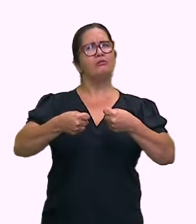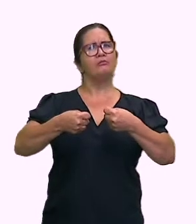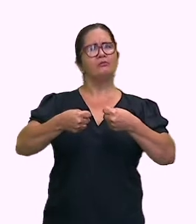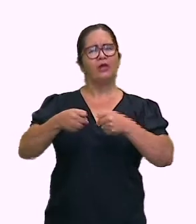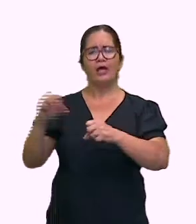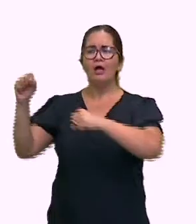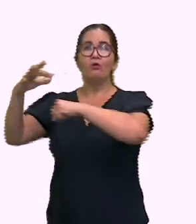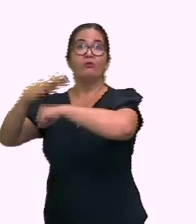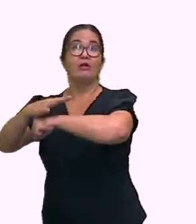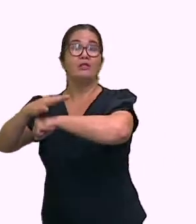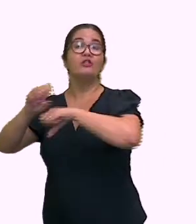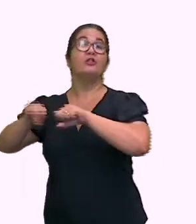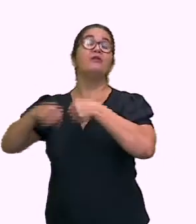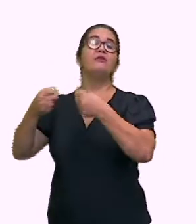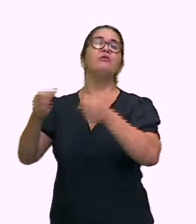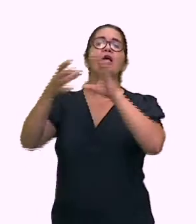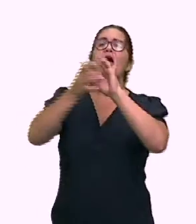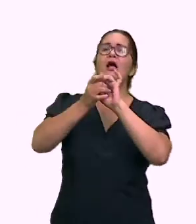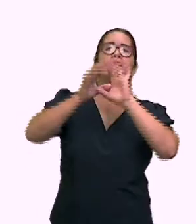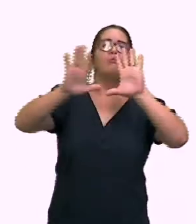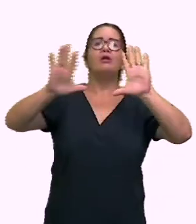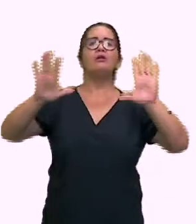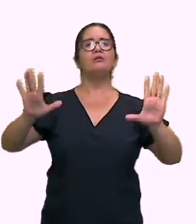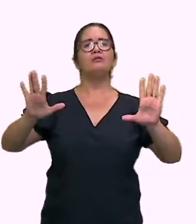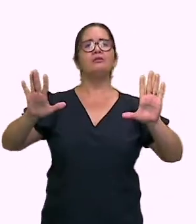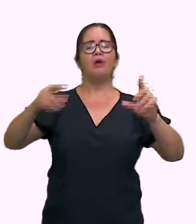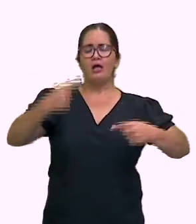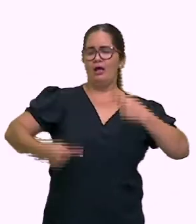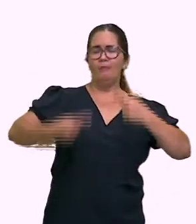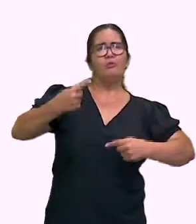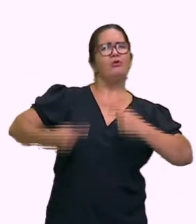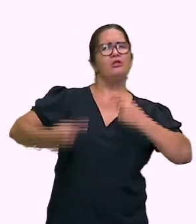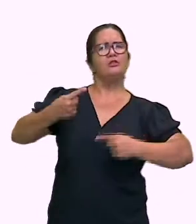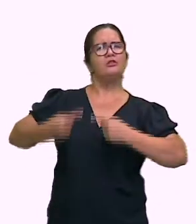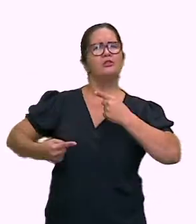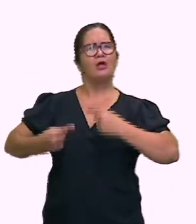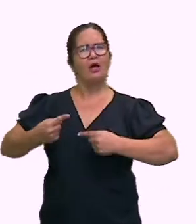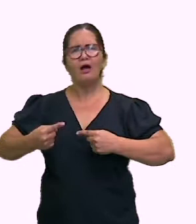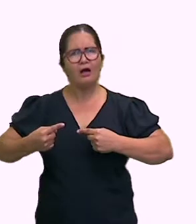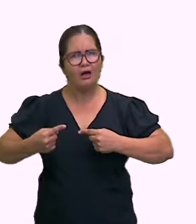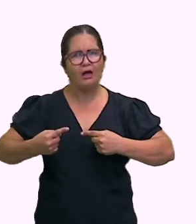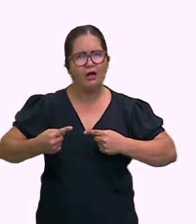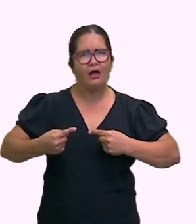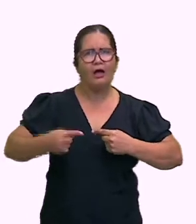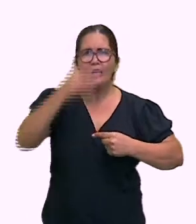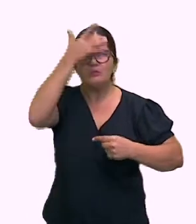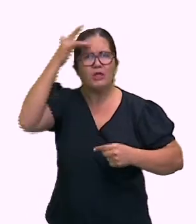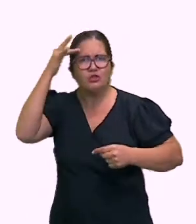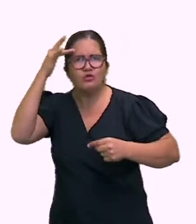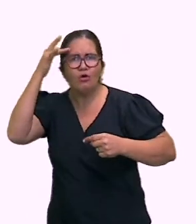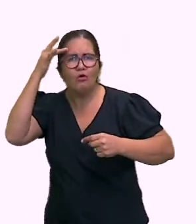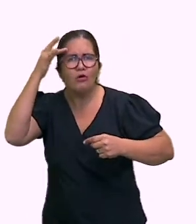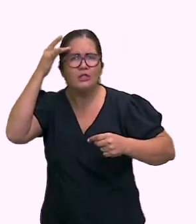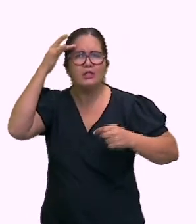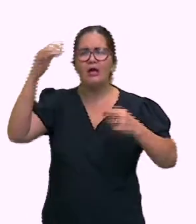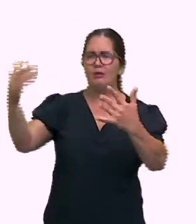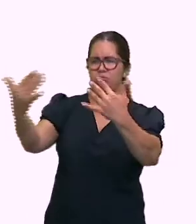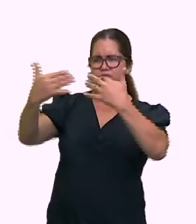O liberalismo político, o liberalismo econômico,